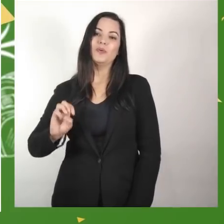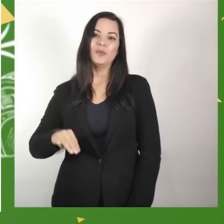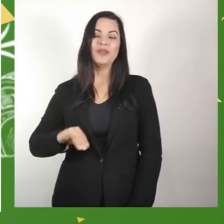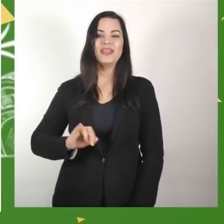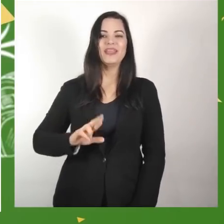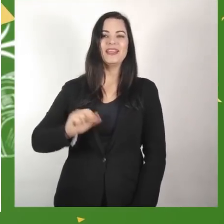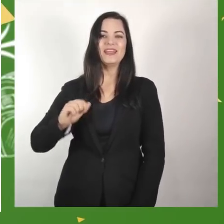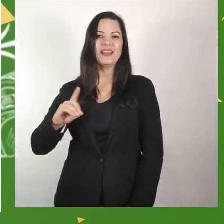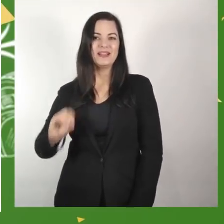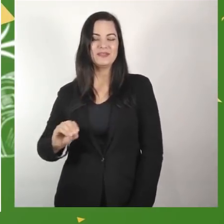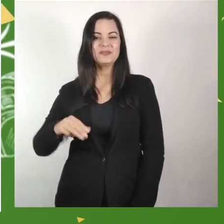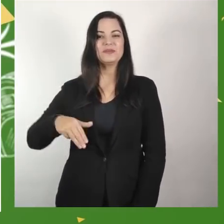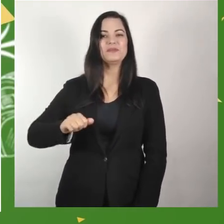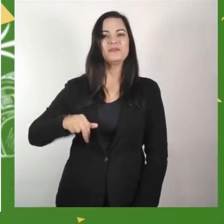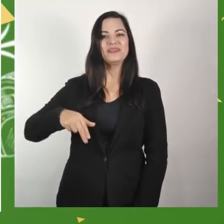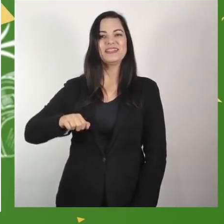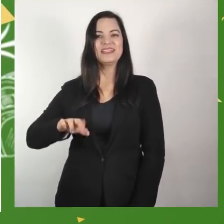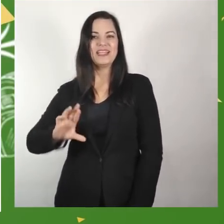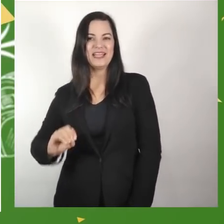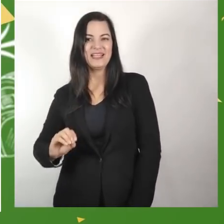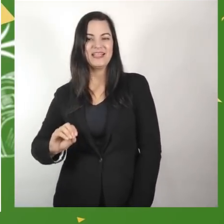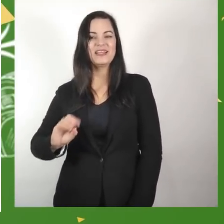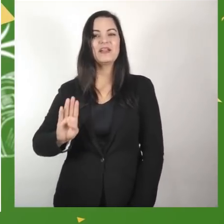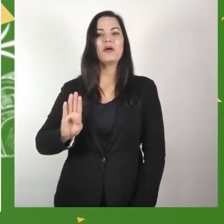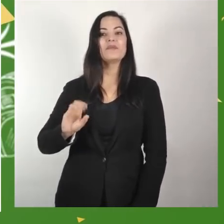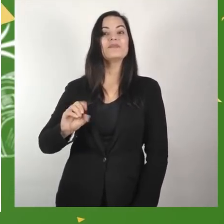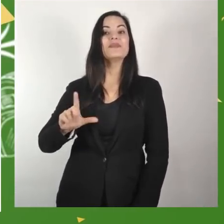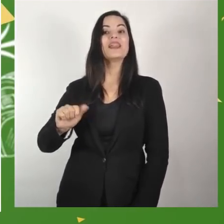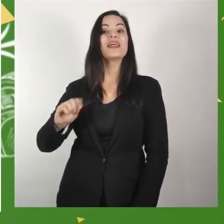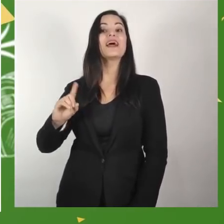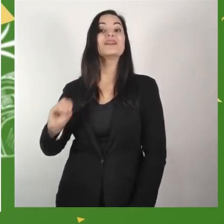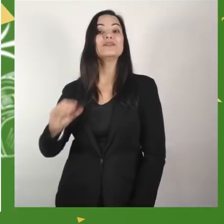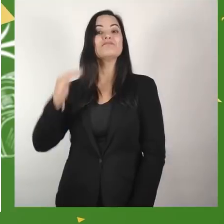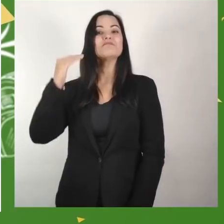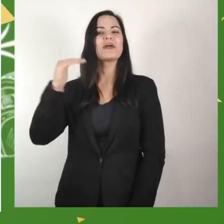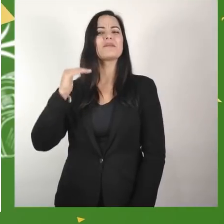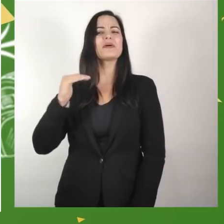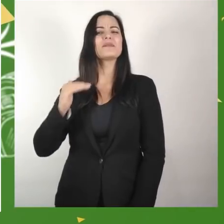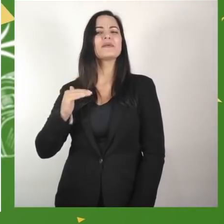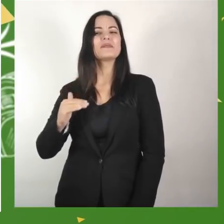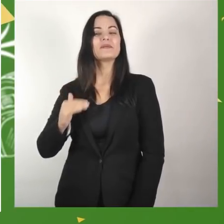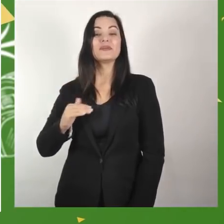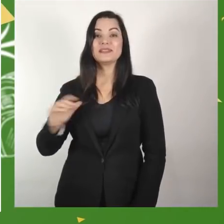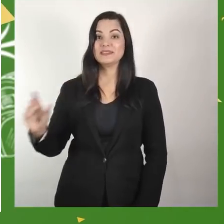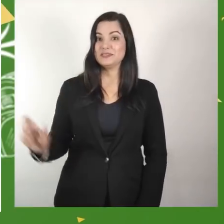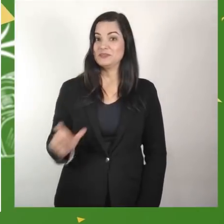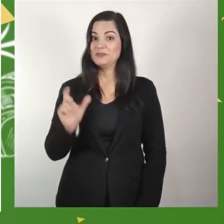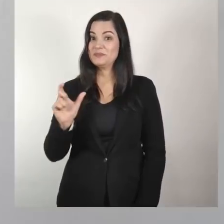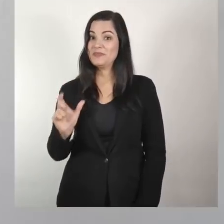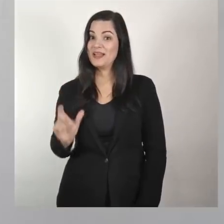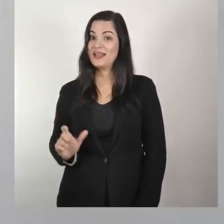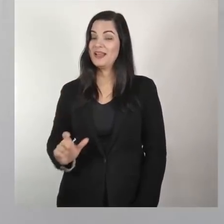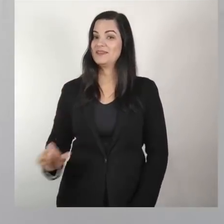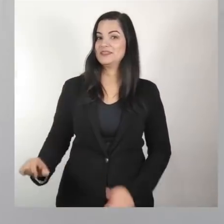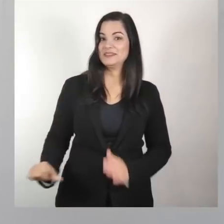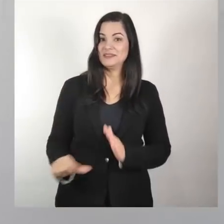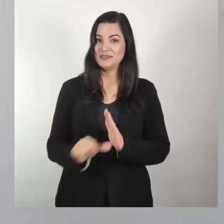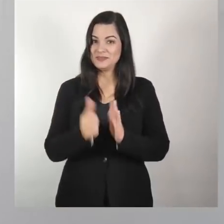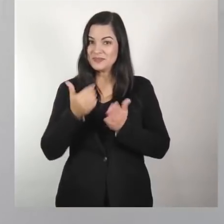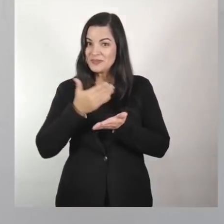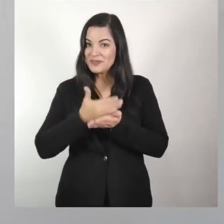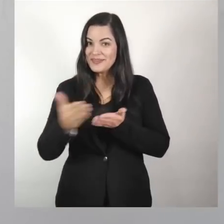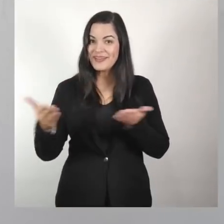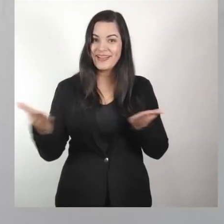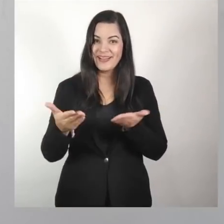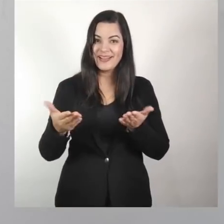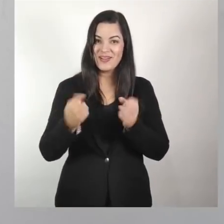Irado. Maneiro e bolado. Essas são as primeiras palavras.